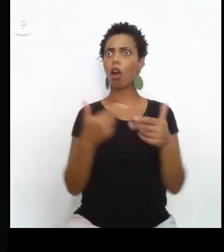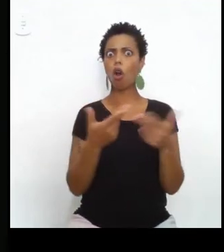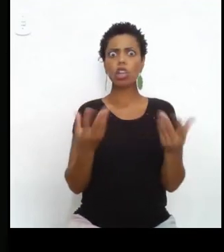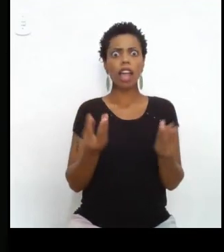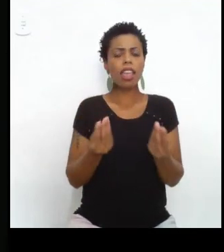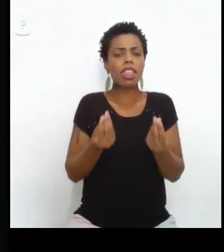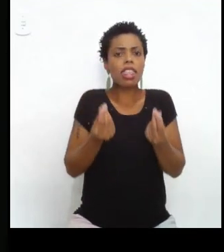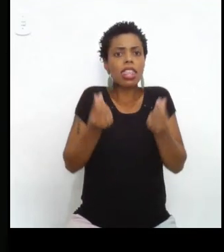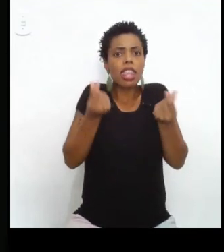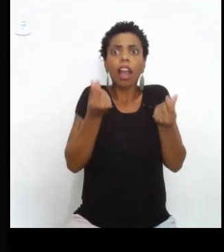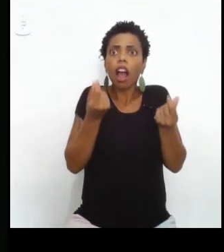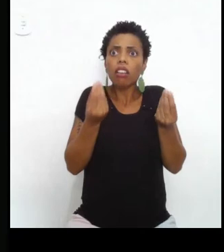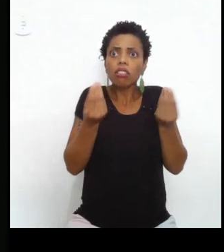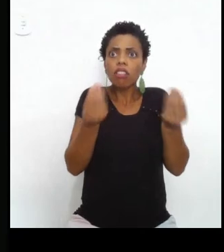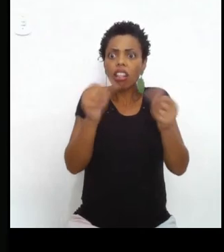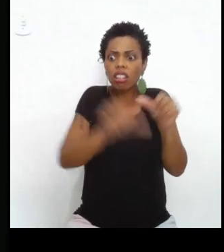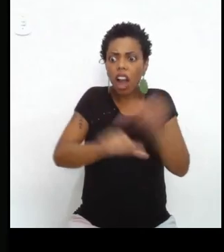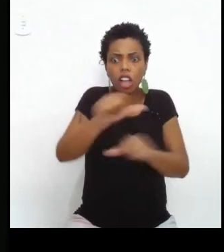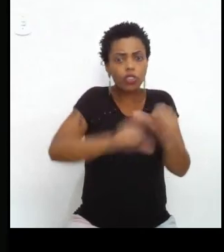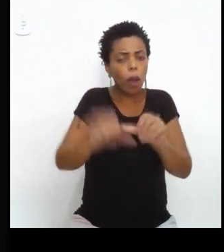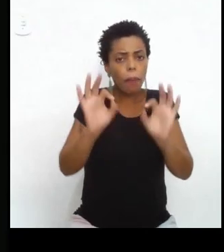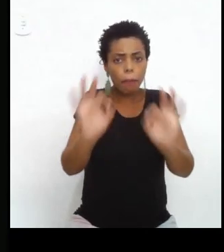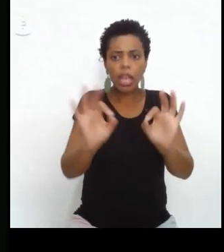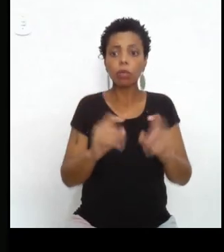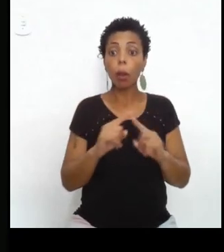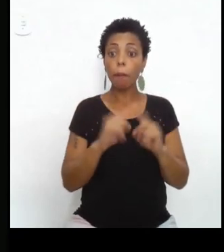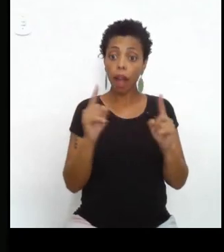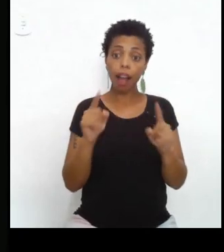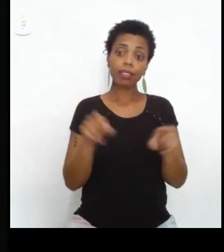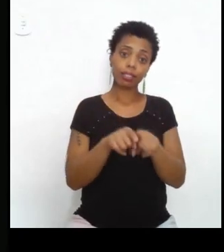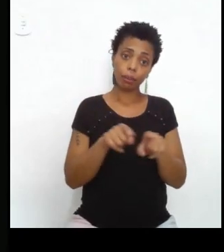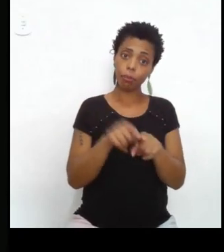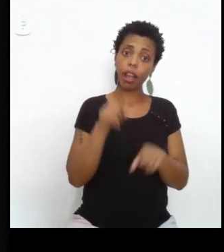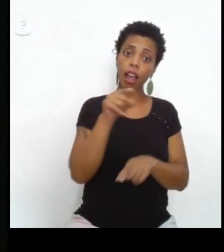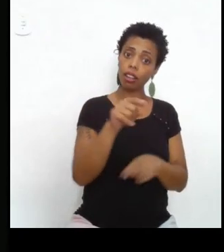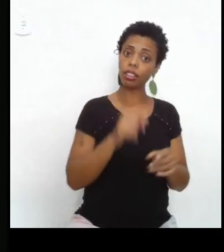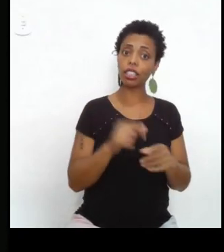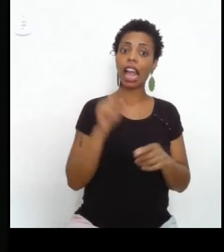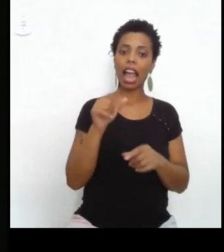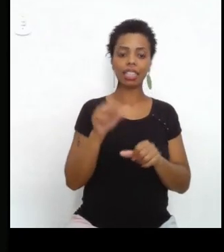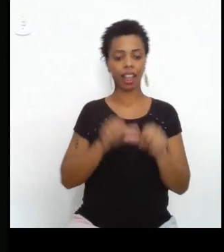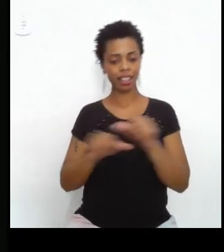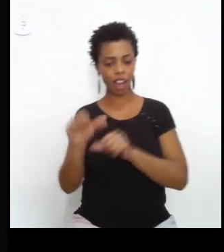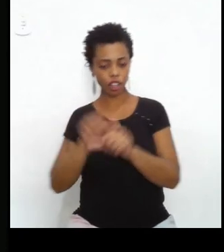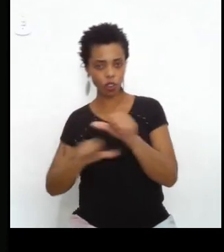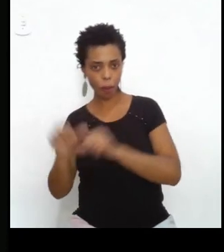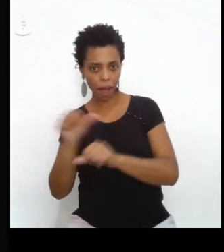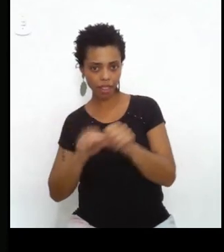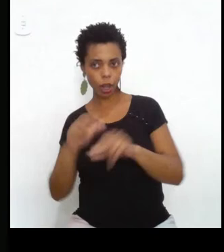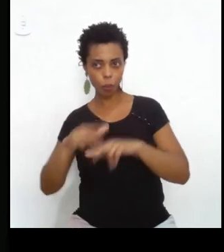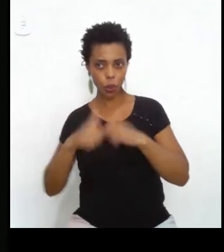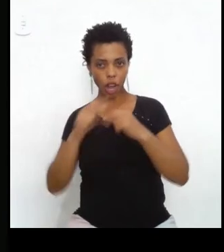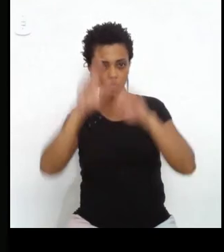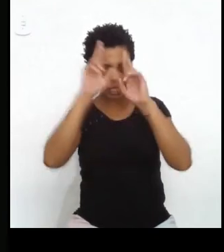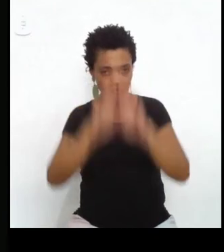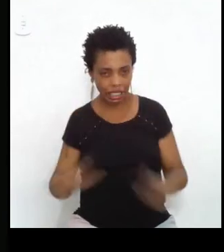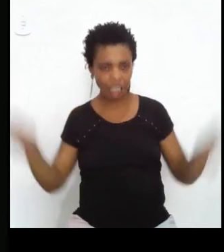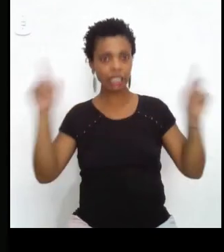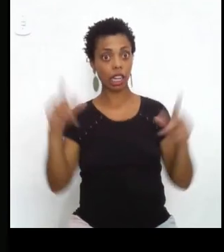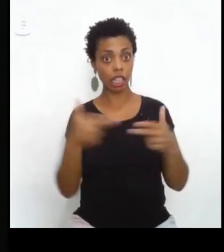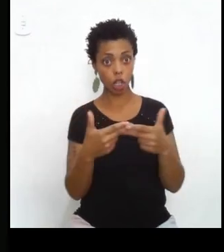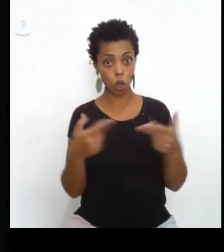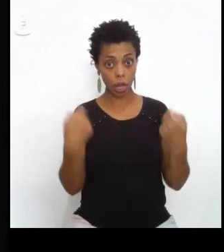transformadoras mas é isso também né é essa transformações que as radicalidades demandam